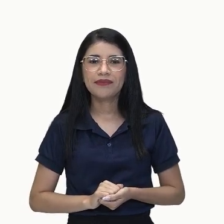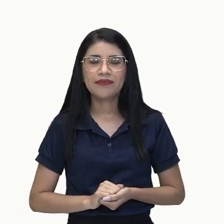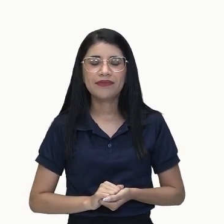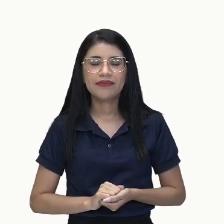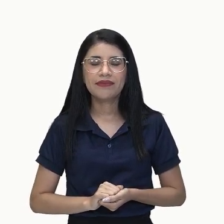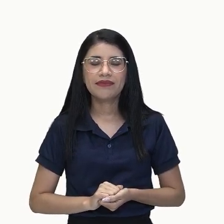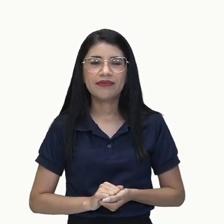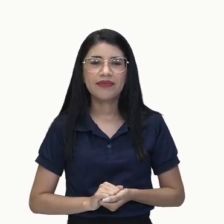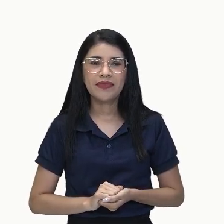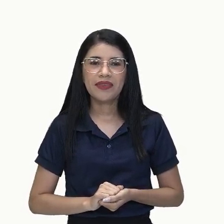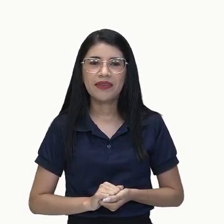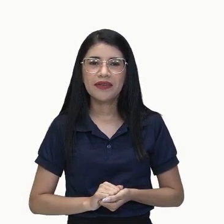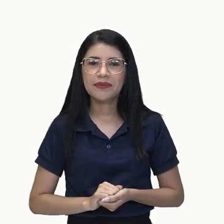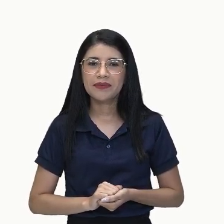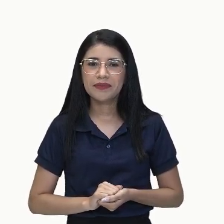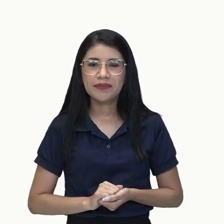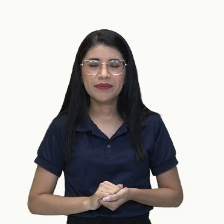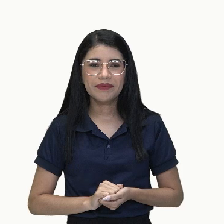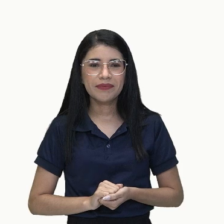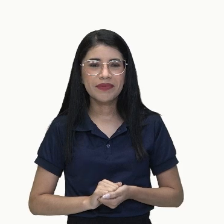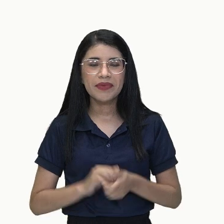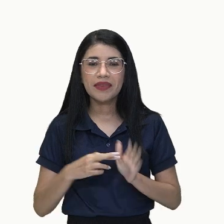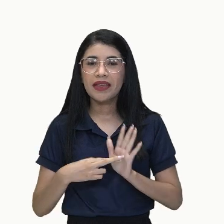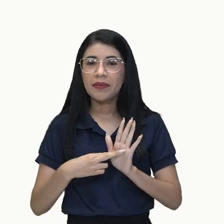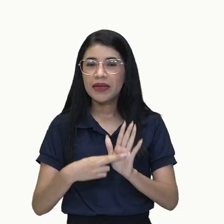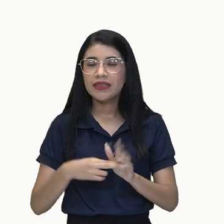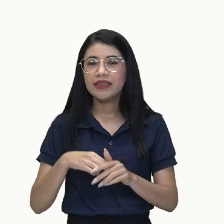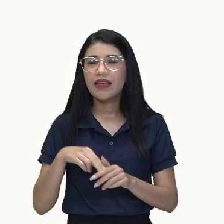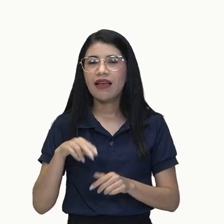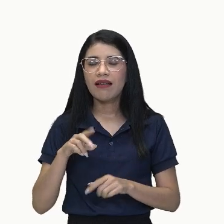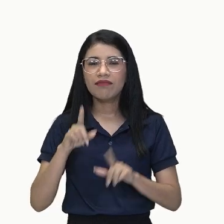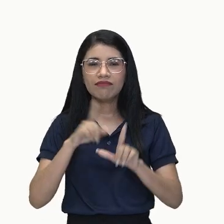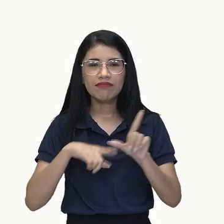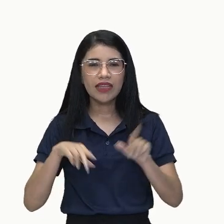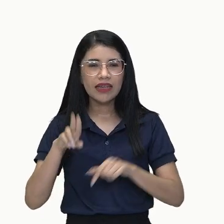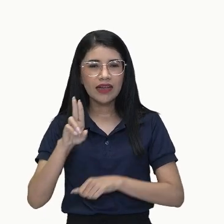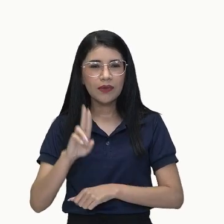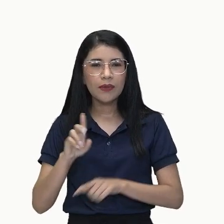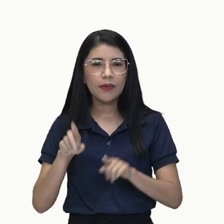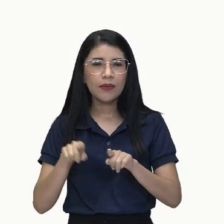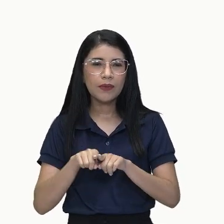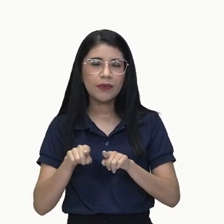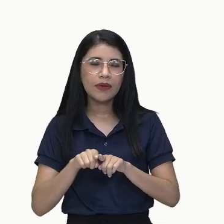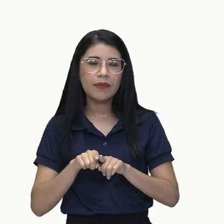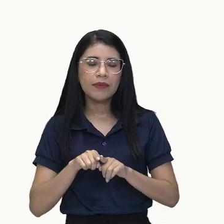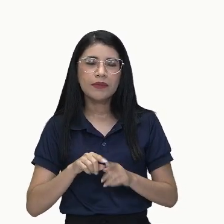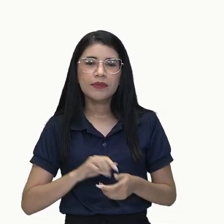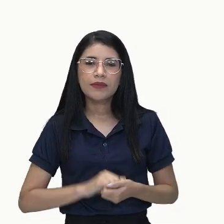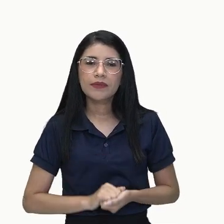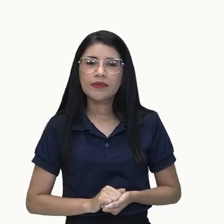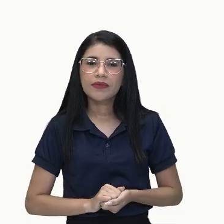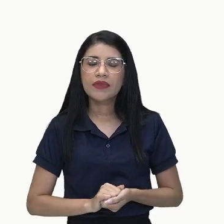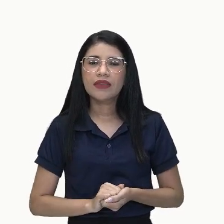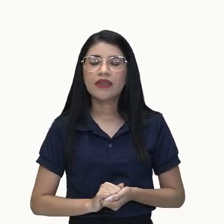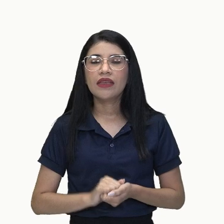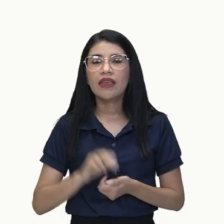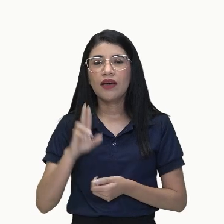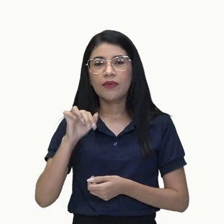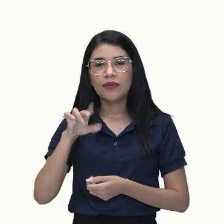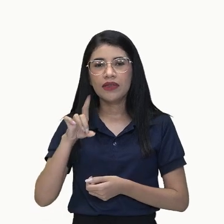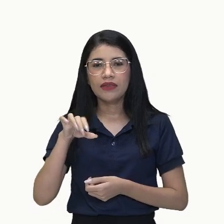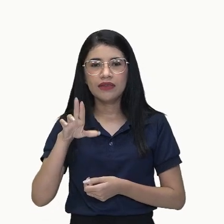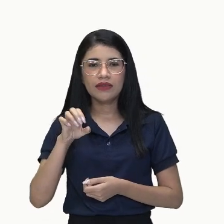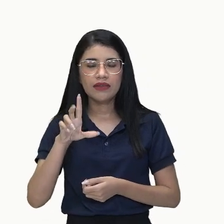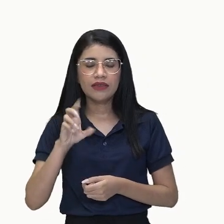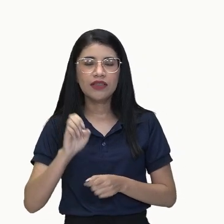elétrica, representada pela letra U, e a unidade é o volts. E o